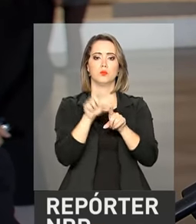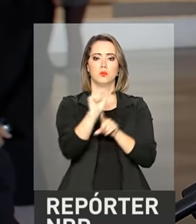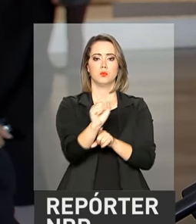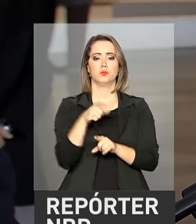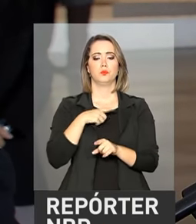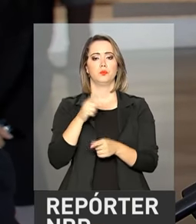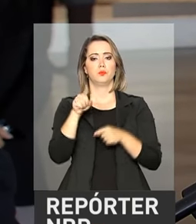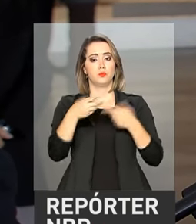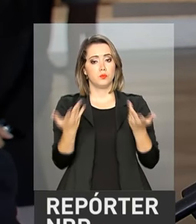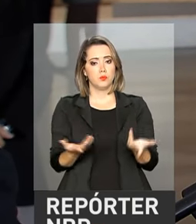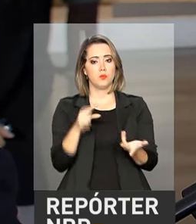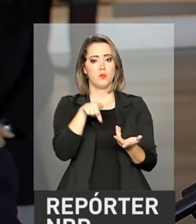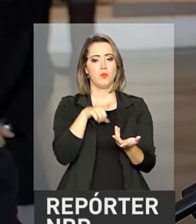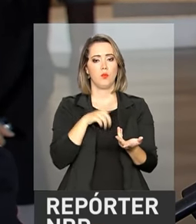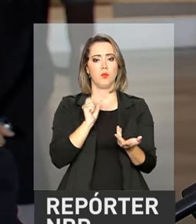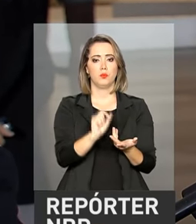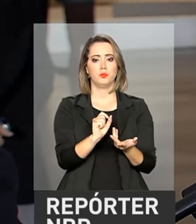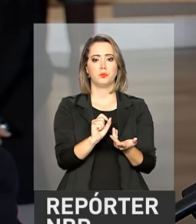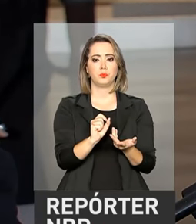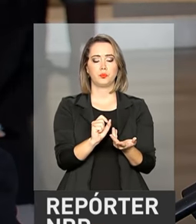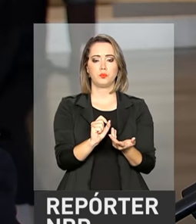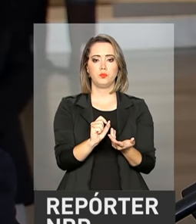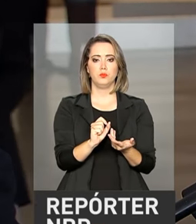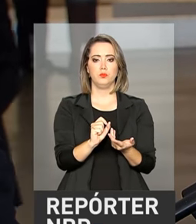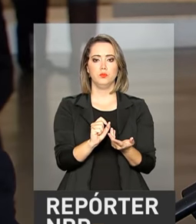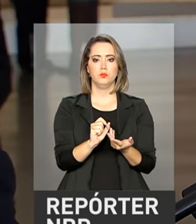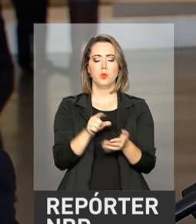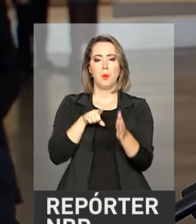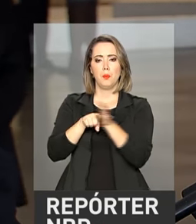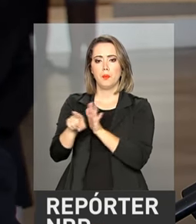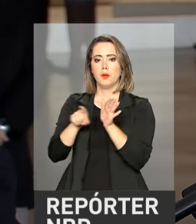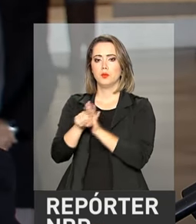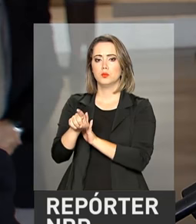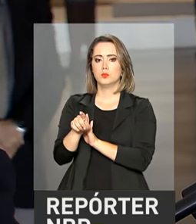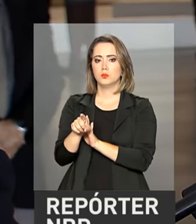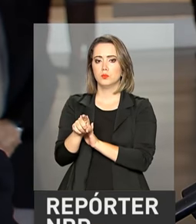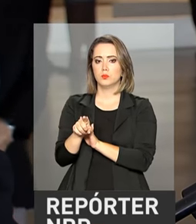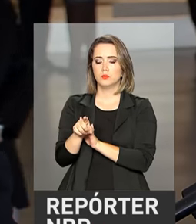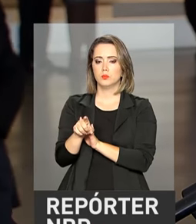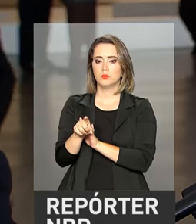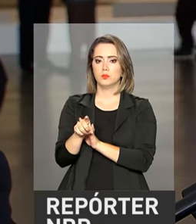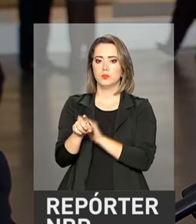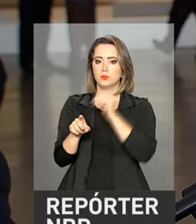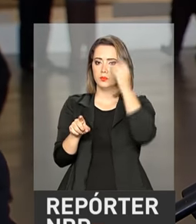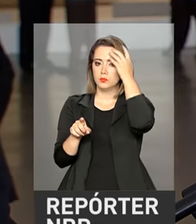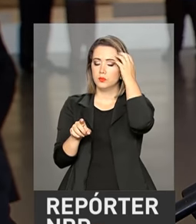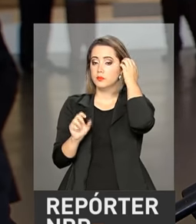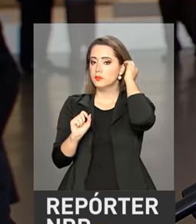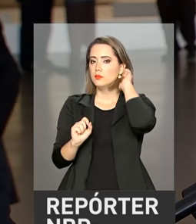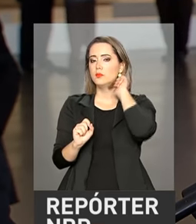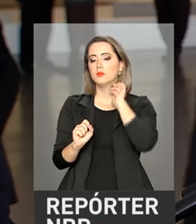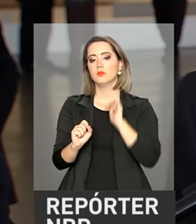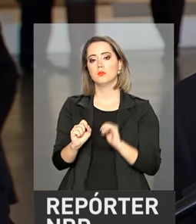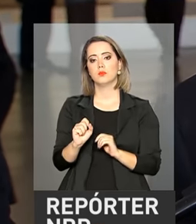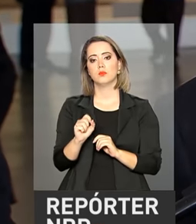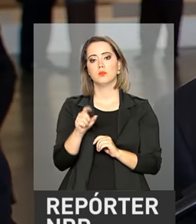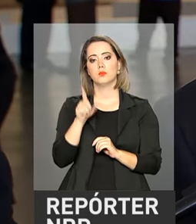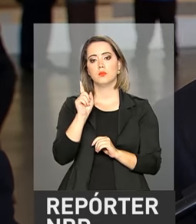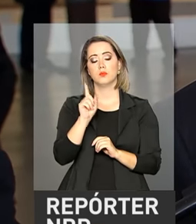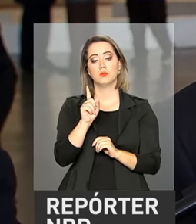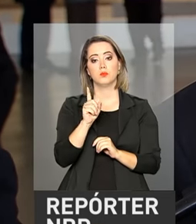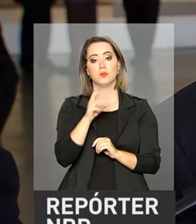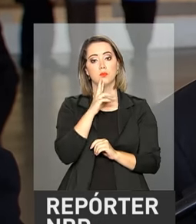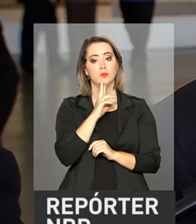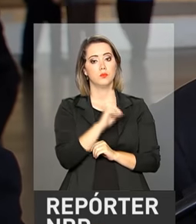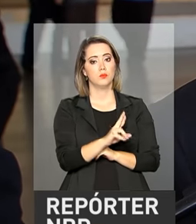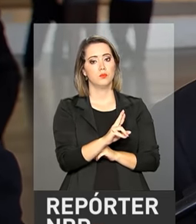né? São 8, 9 votos, são 9. Pois é, perdeu é uma porcentagem forte, né? Mas em relação ao perdeu